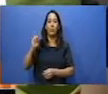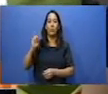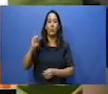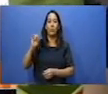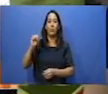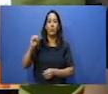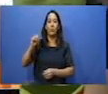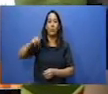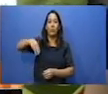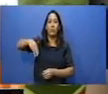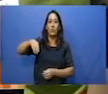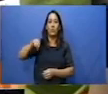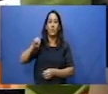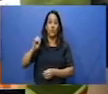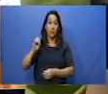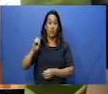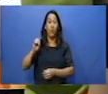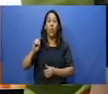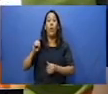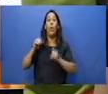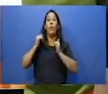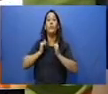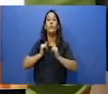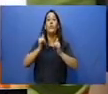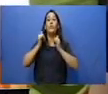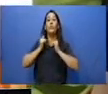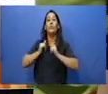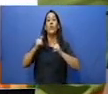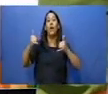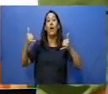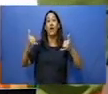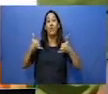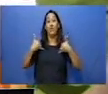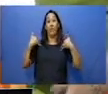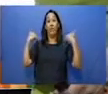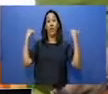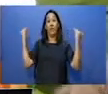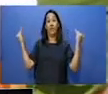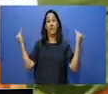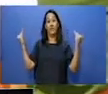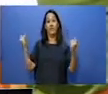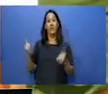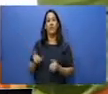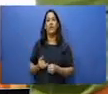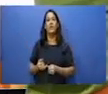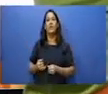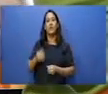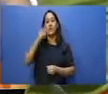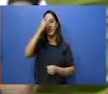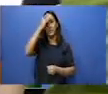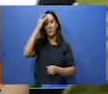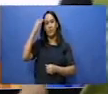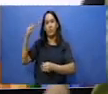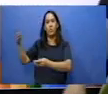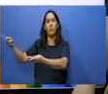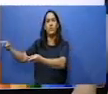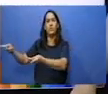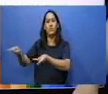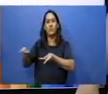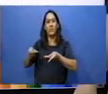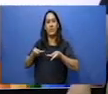Divulgar o Osterfest, que era a festa, né, que atrai turista para a